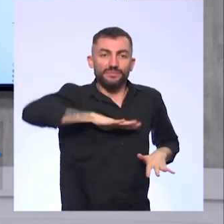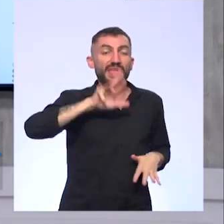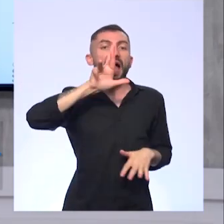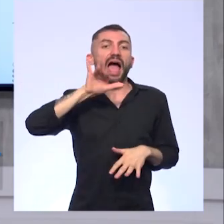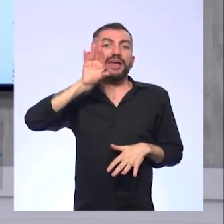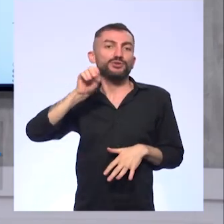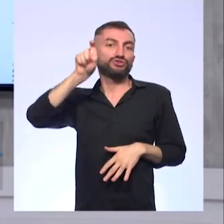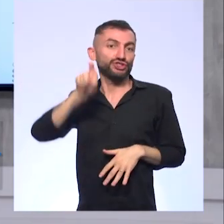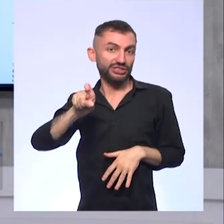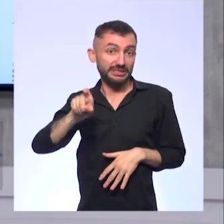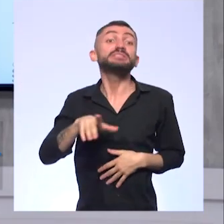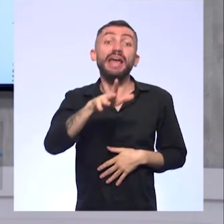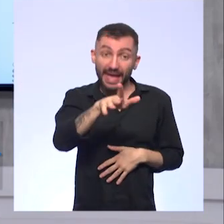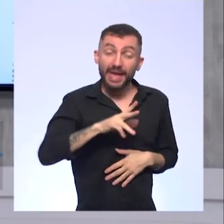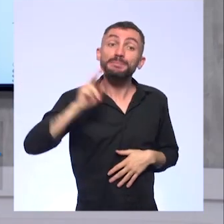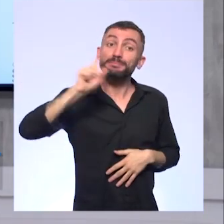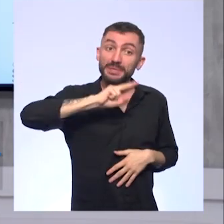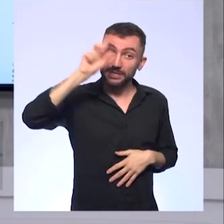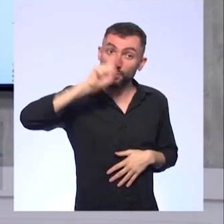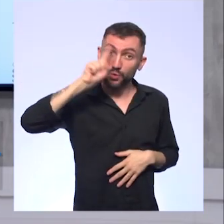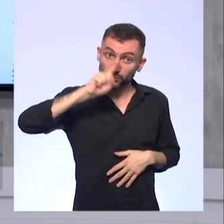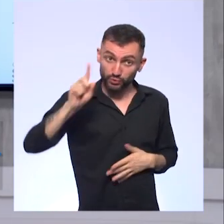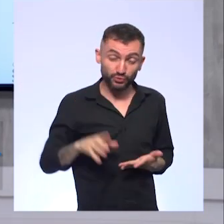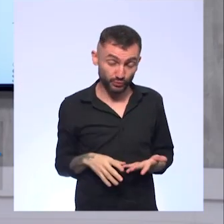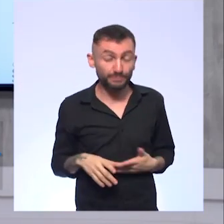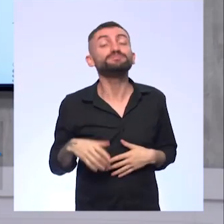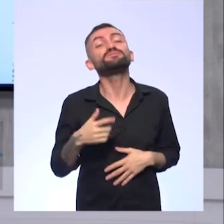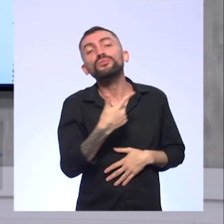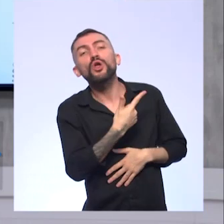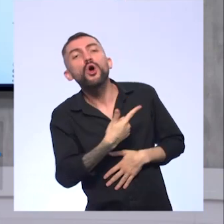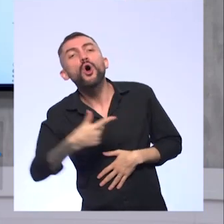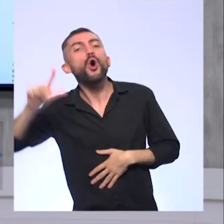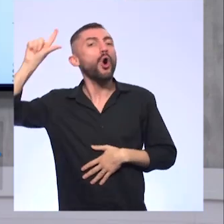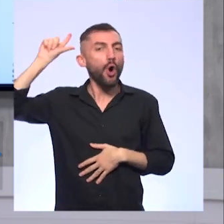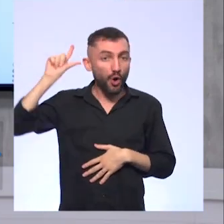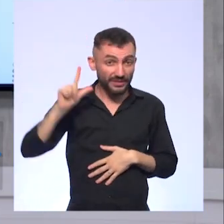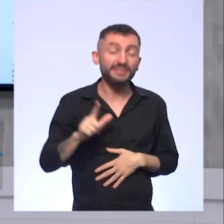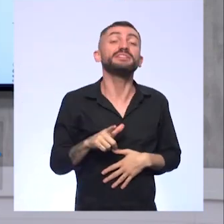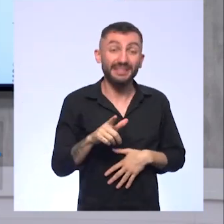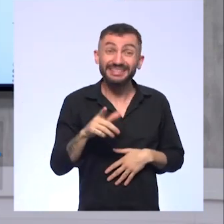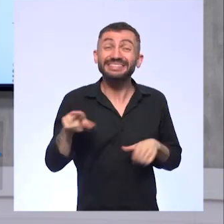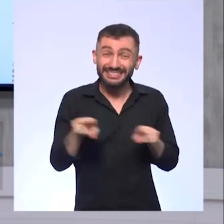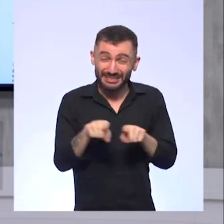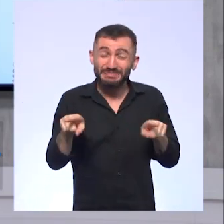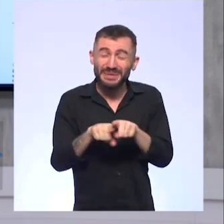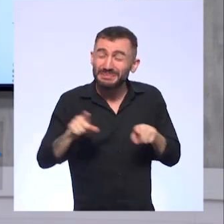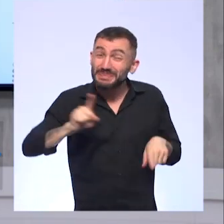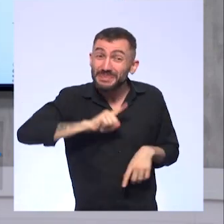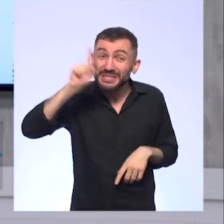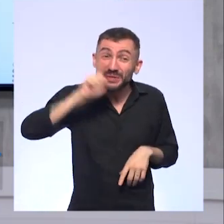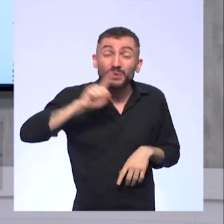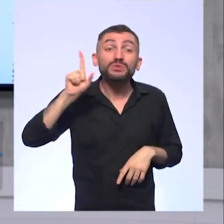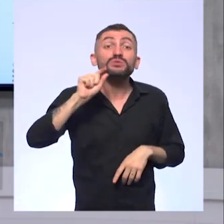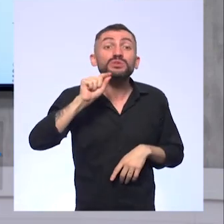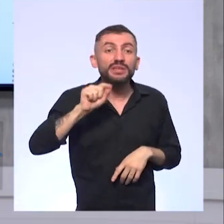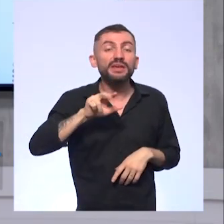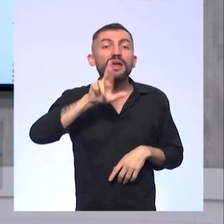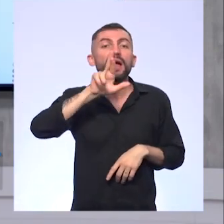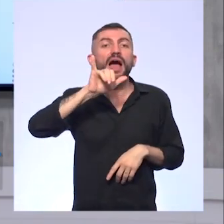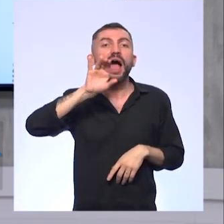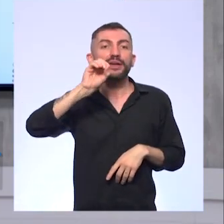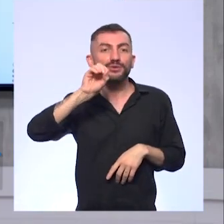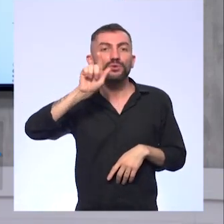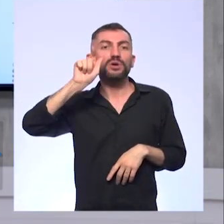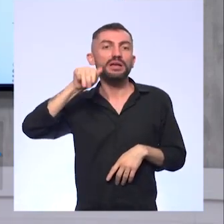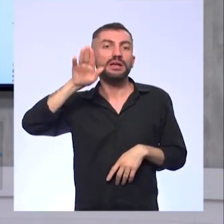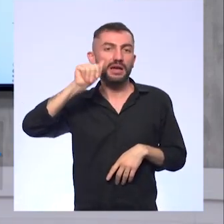ionizante perigosa aí vem acima do raio-x uma radiação mais perigosa ainda que nós chamamos ela de raio Gama